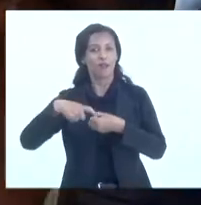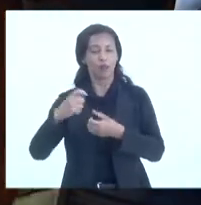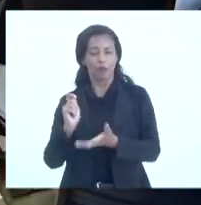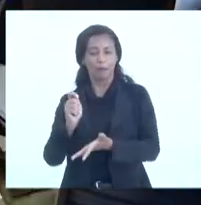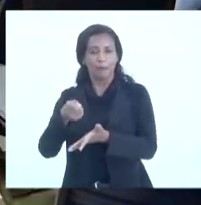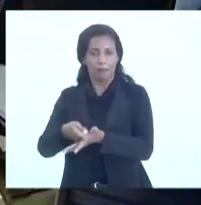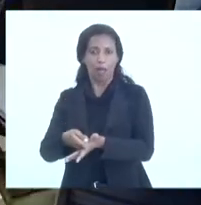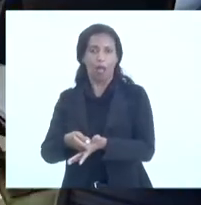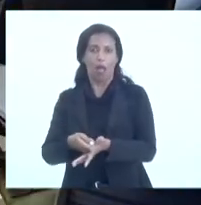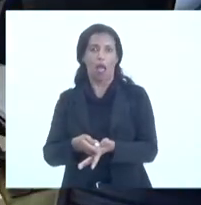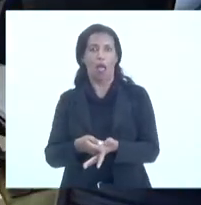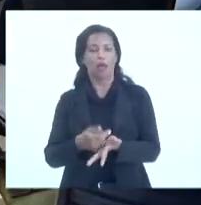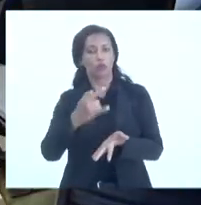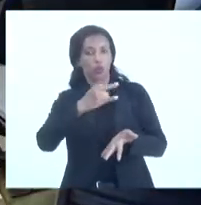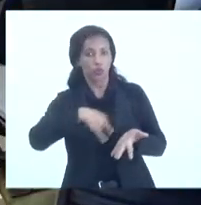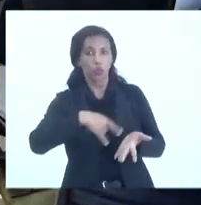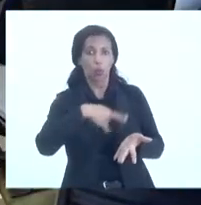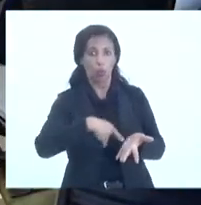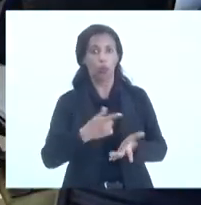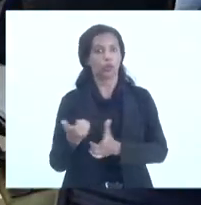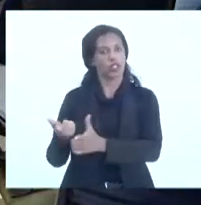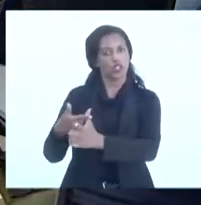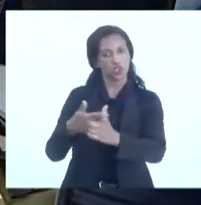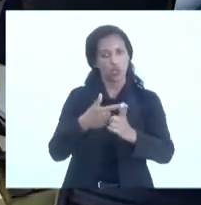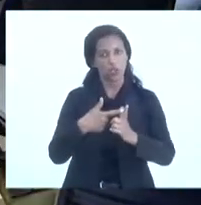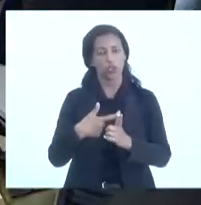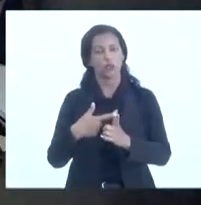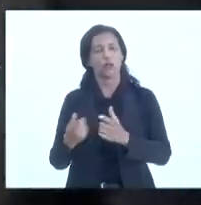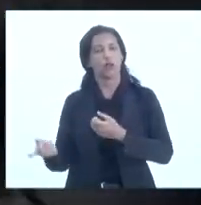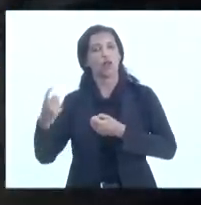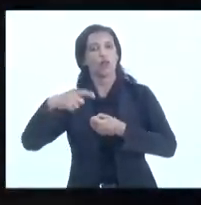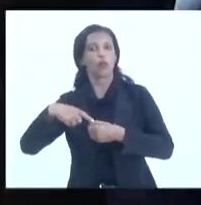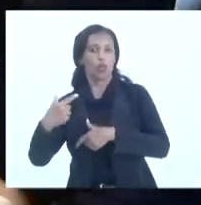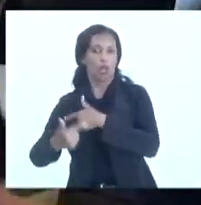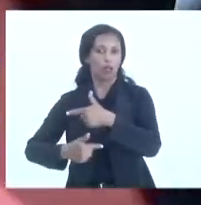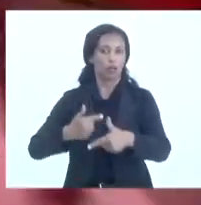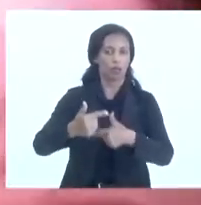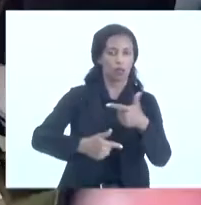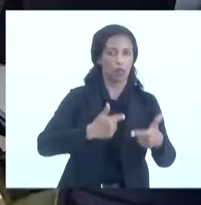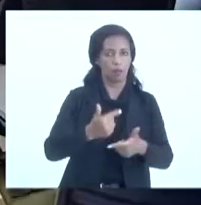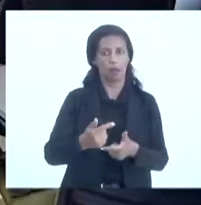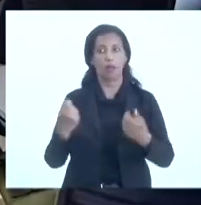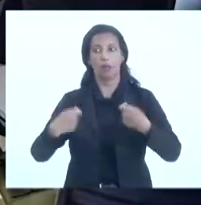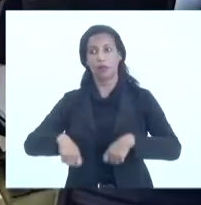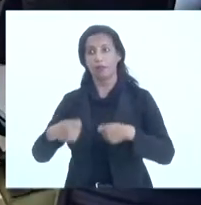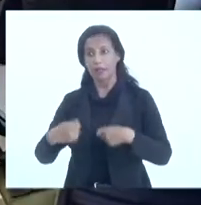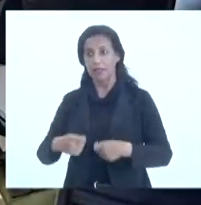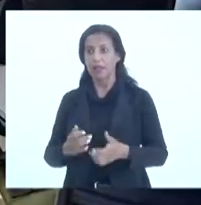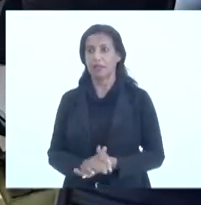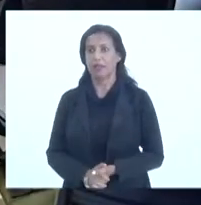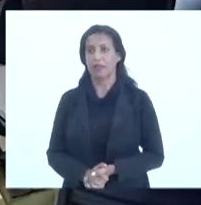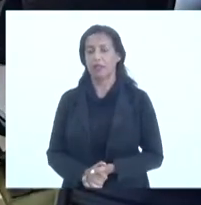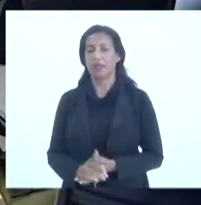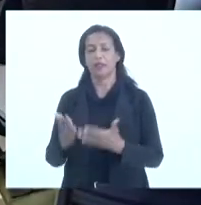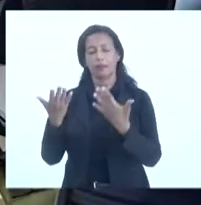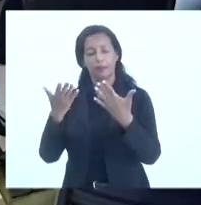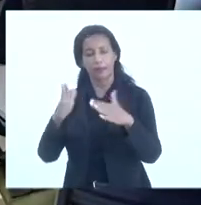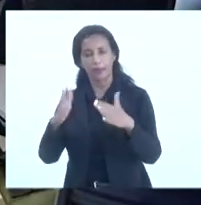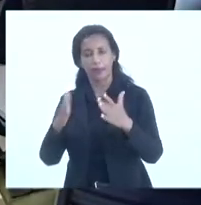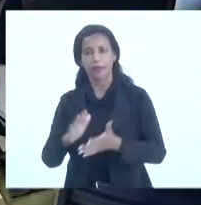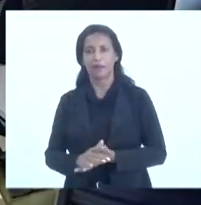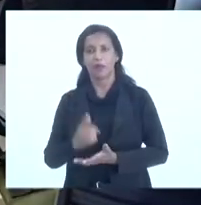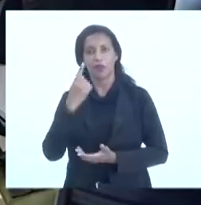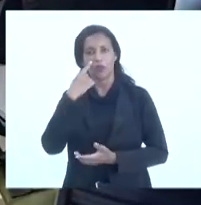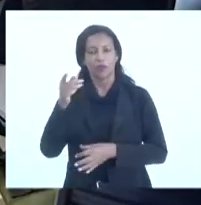botar em dia suas contas e voltar a gerar renda e gerar emprego. É isso que a gente precisa. Então, parabéns. Estou vendo